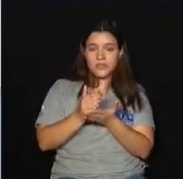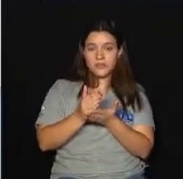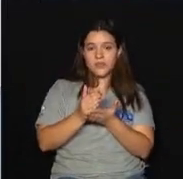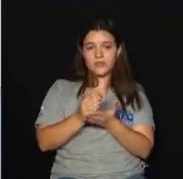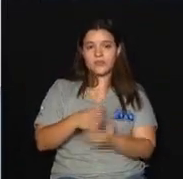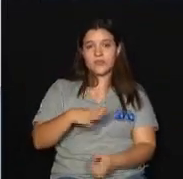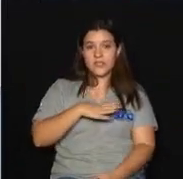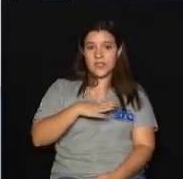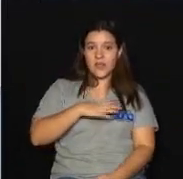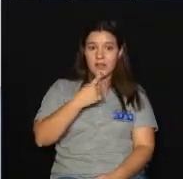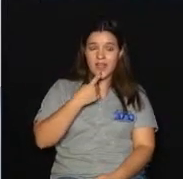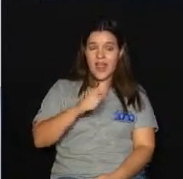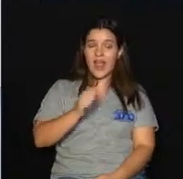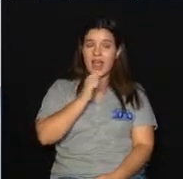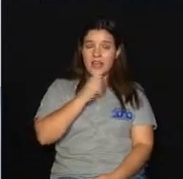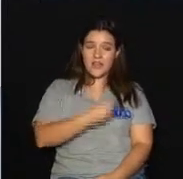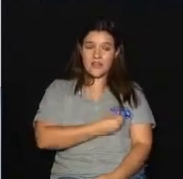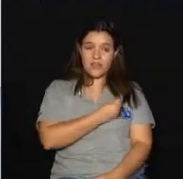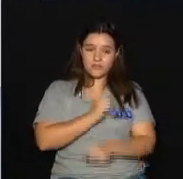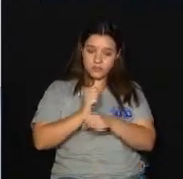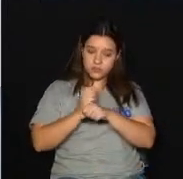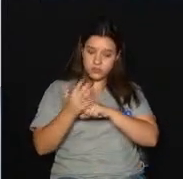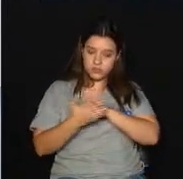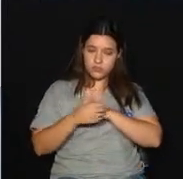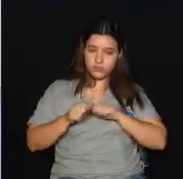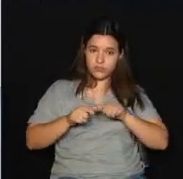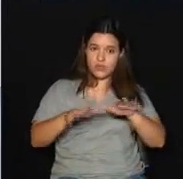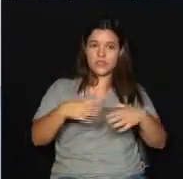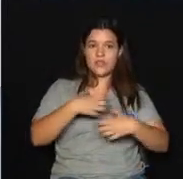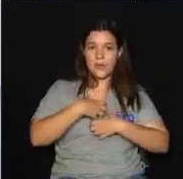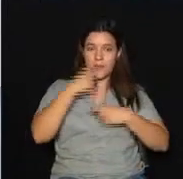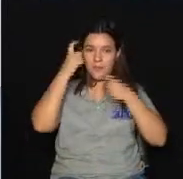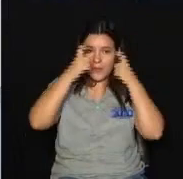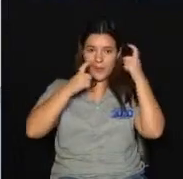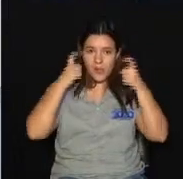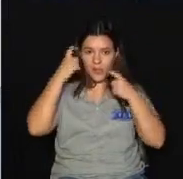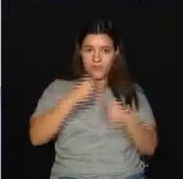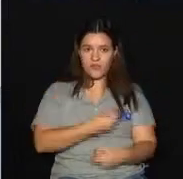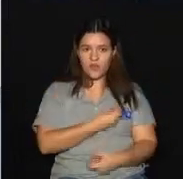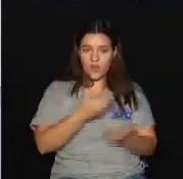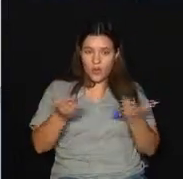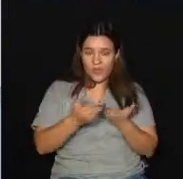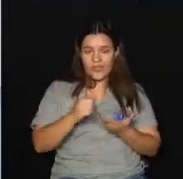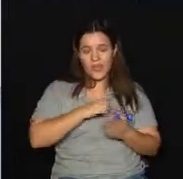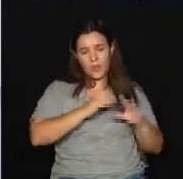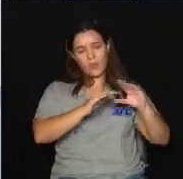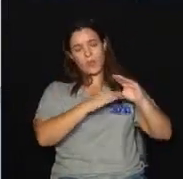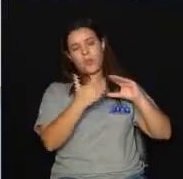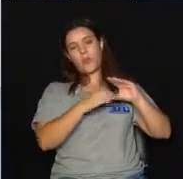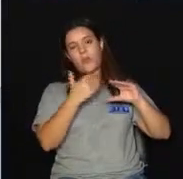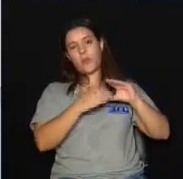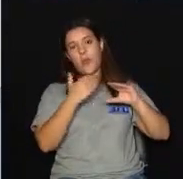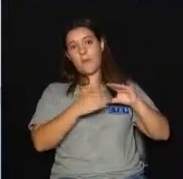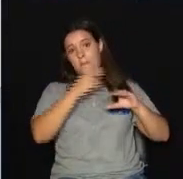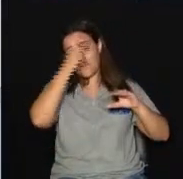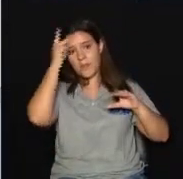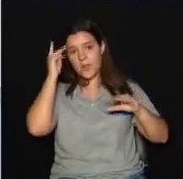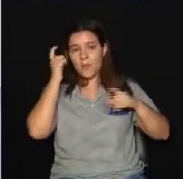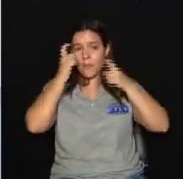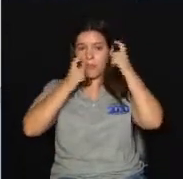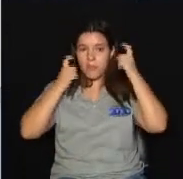ainda com a pandemia, que é algo que preocupa bastante e que no dia de hoje nós recebemos muitas mensagens de